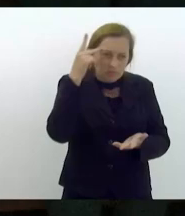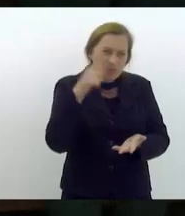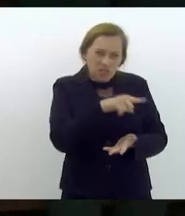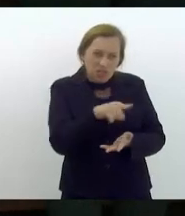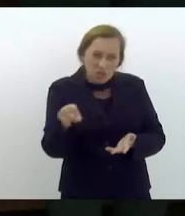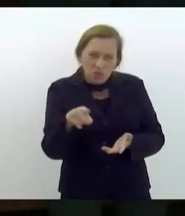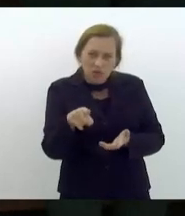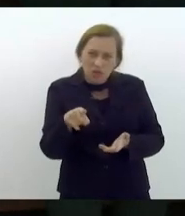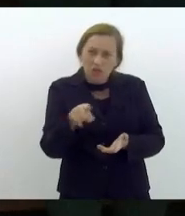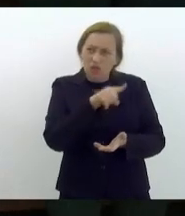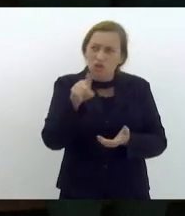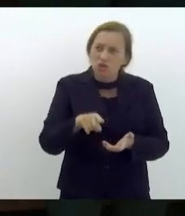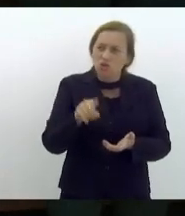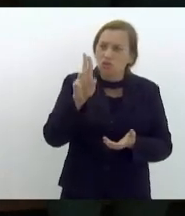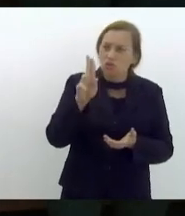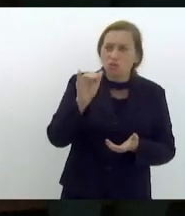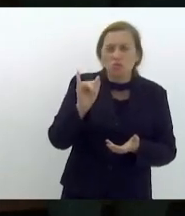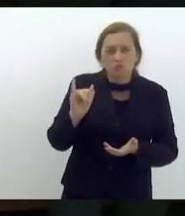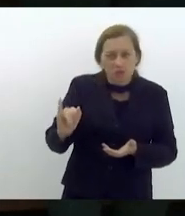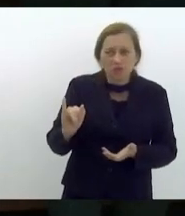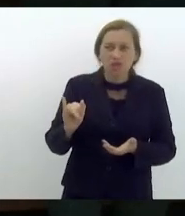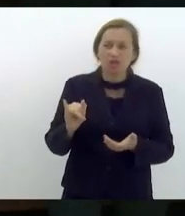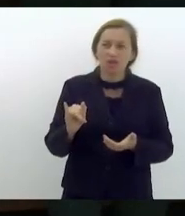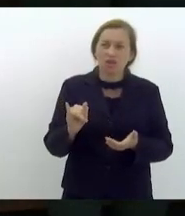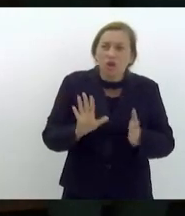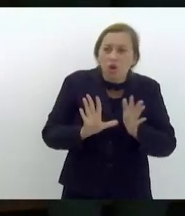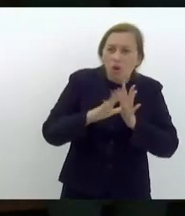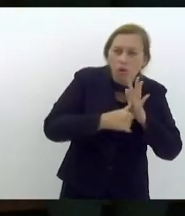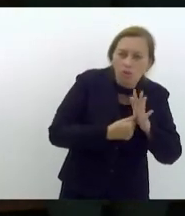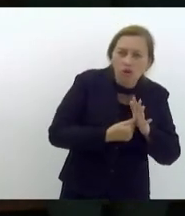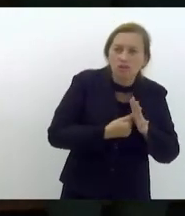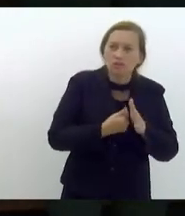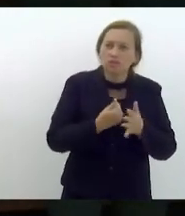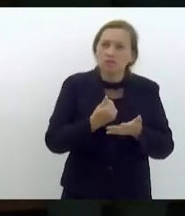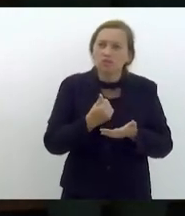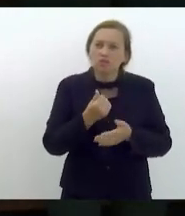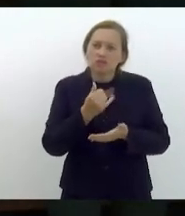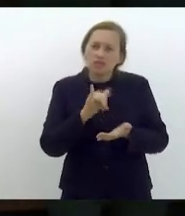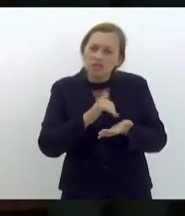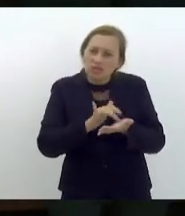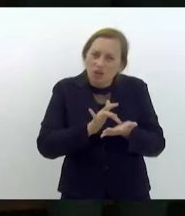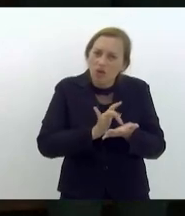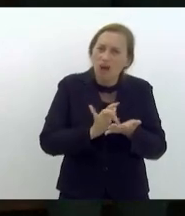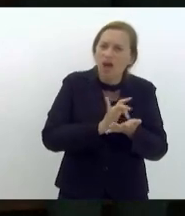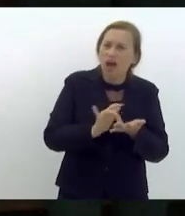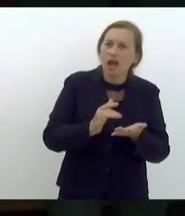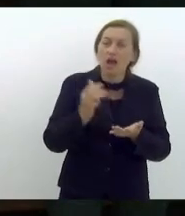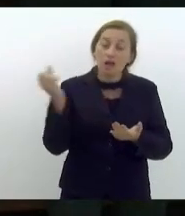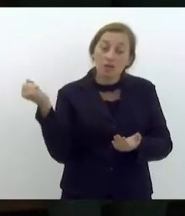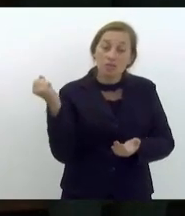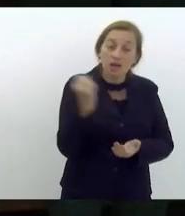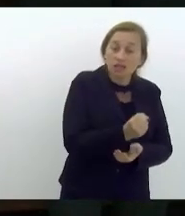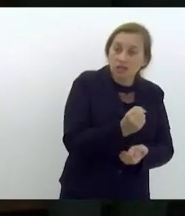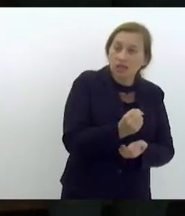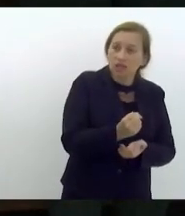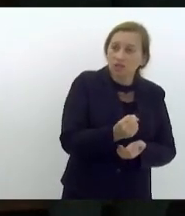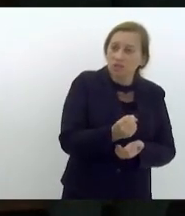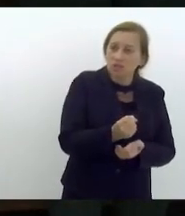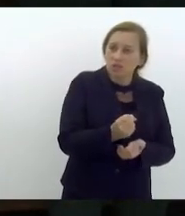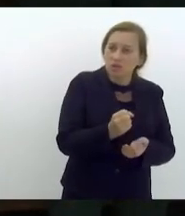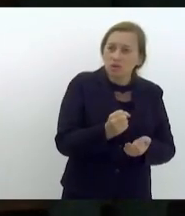não desses zumbis que estão lhe roubando o celular roubando mulheres matando tirando vidas